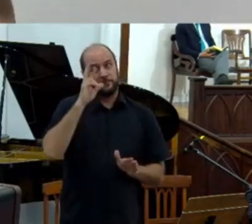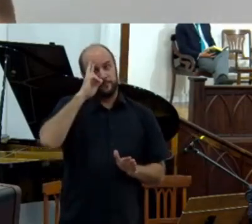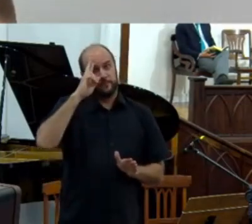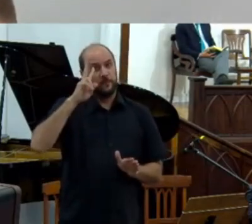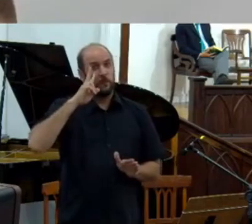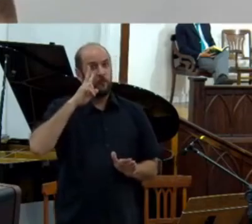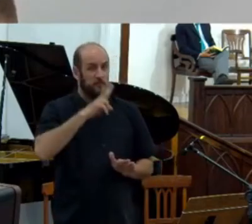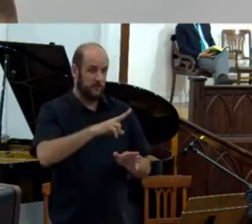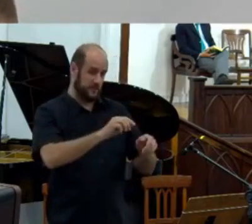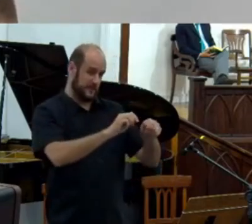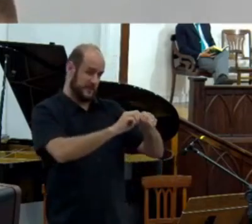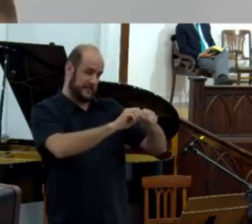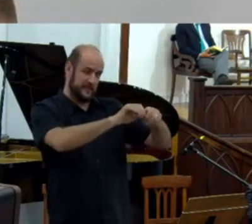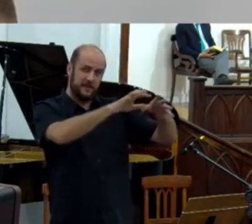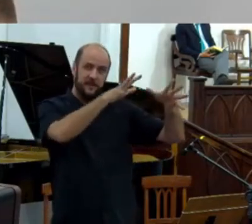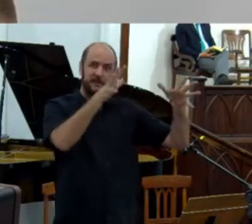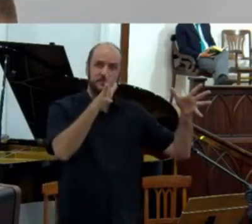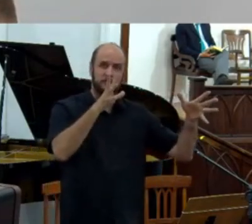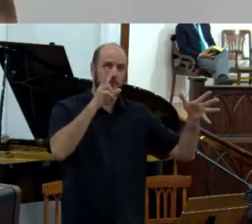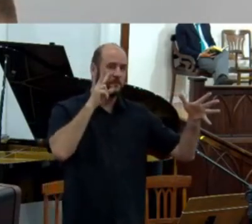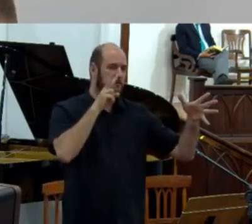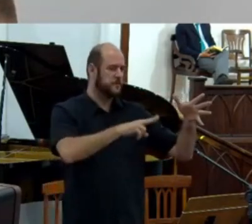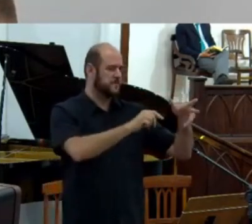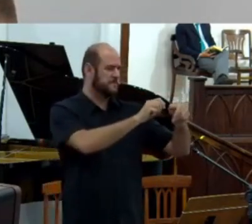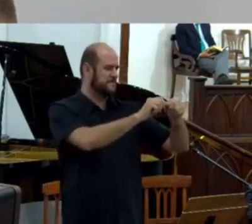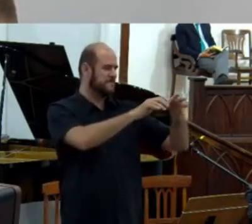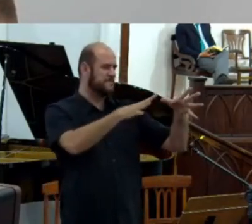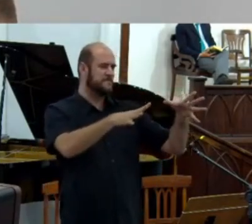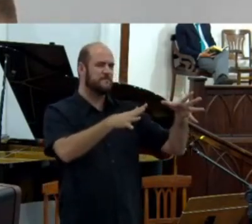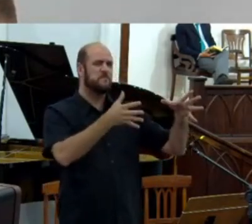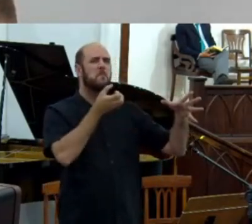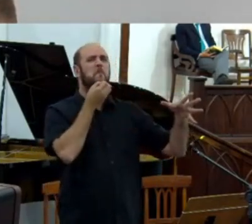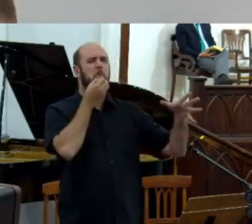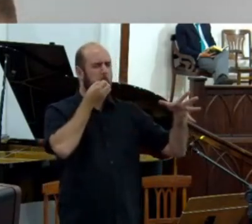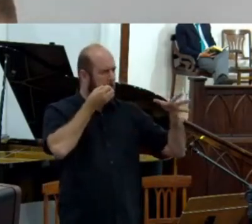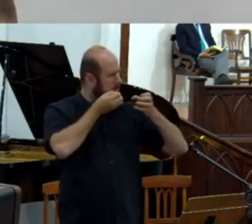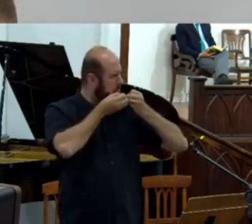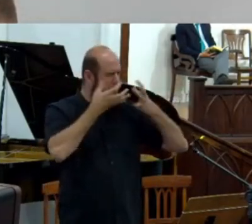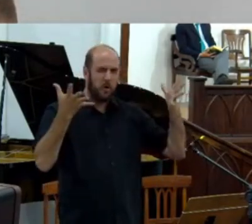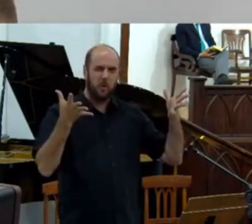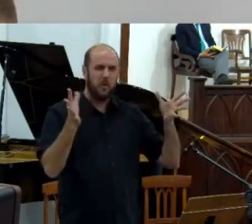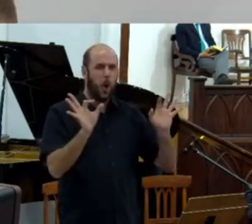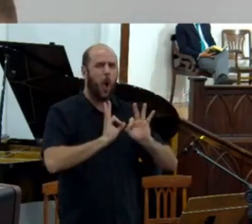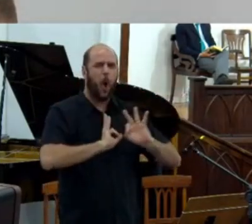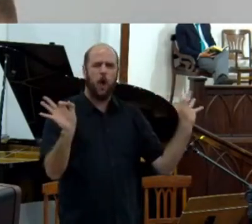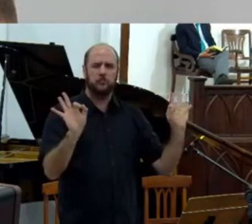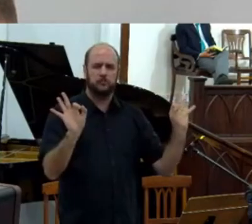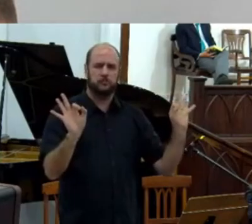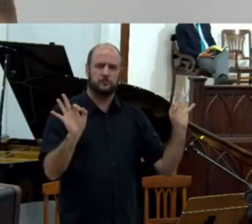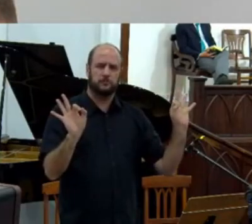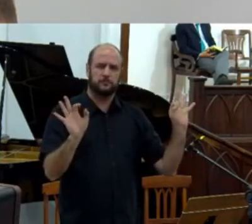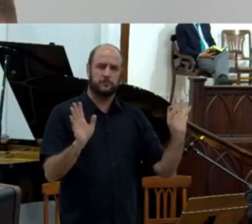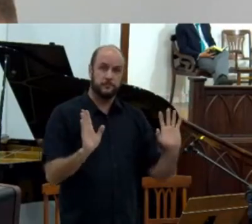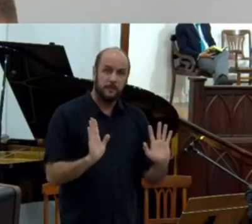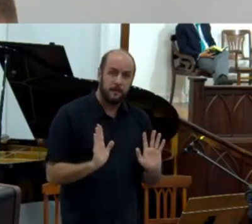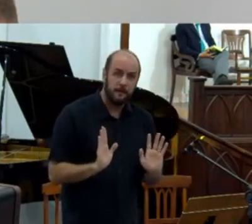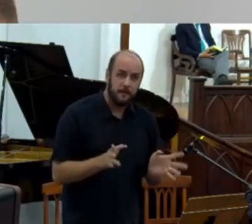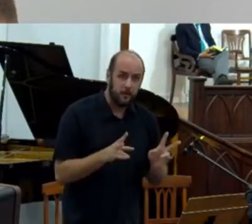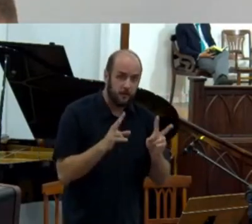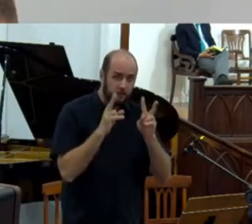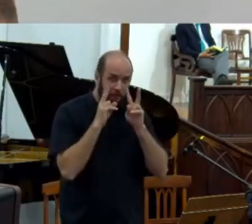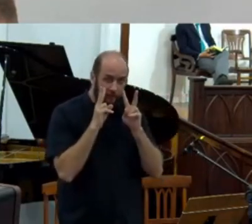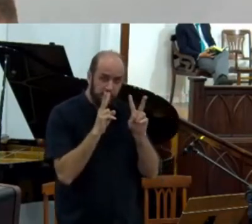sua criação, e ele viu que a sua criação era muito boa. Agora ele olha para a